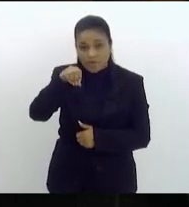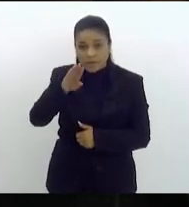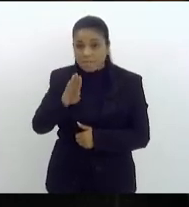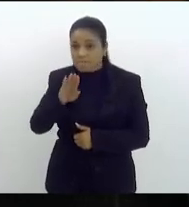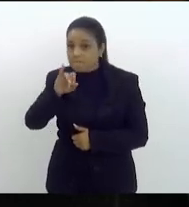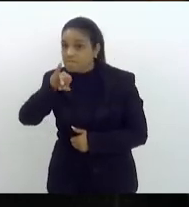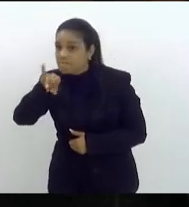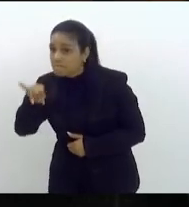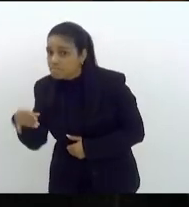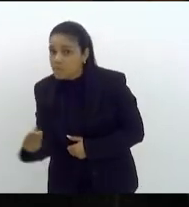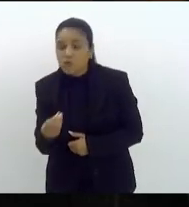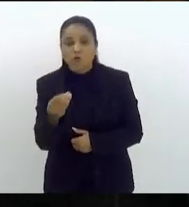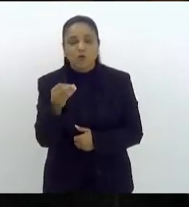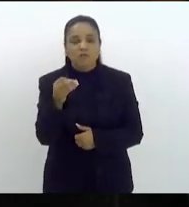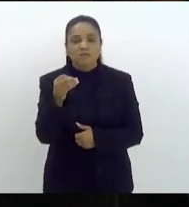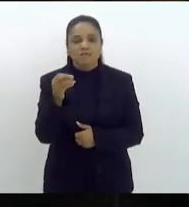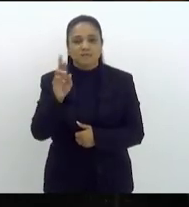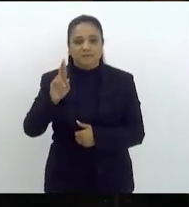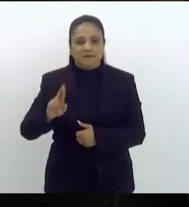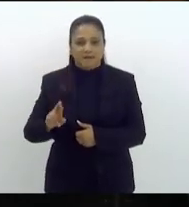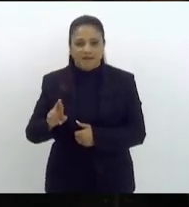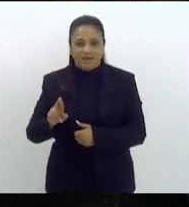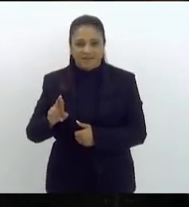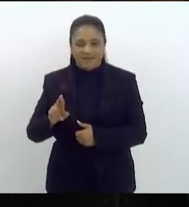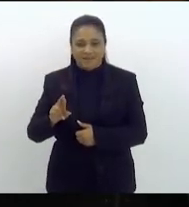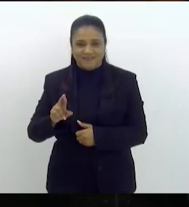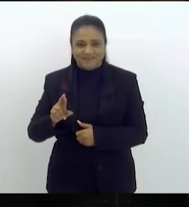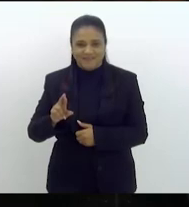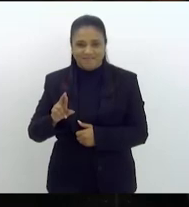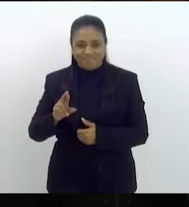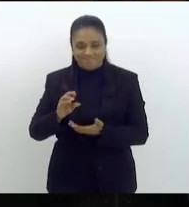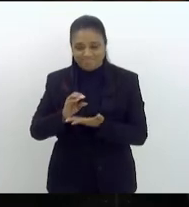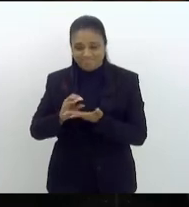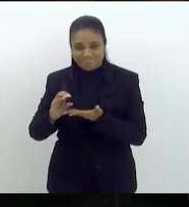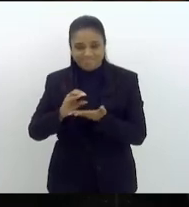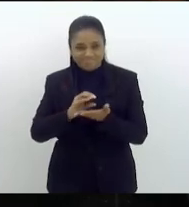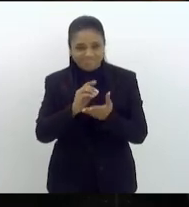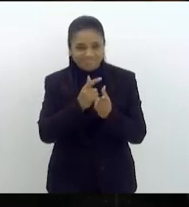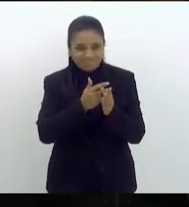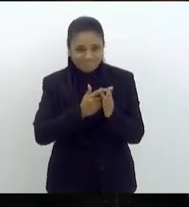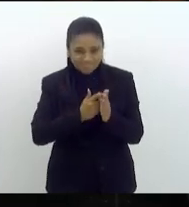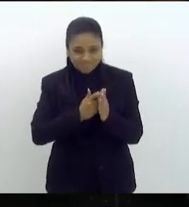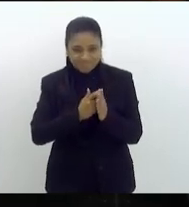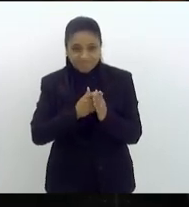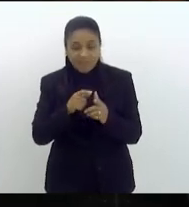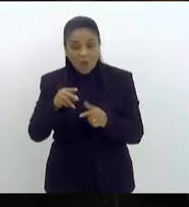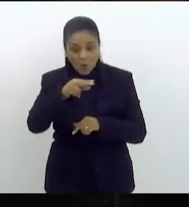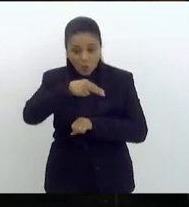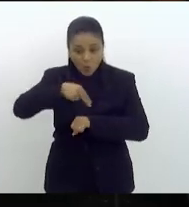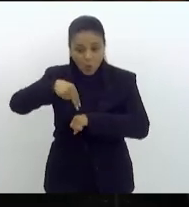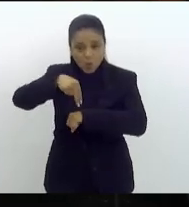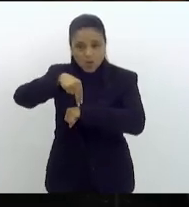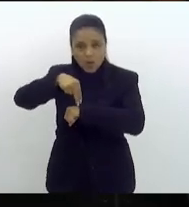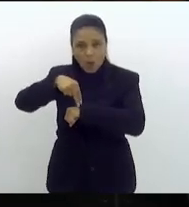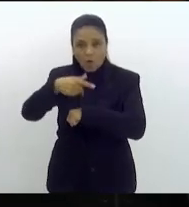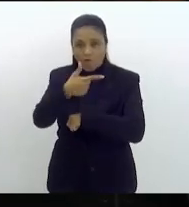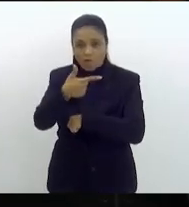isso representa dizer distribuição de dividendos e a união levou